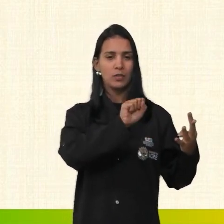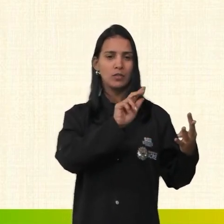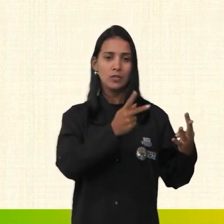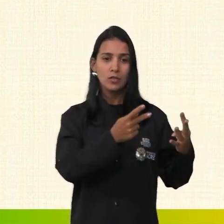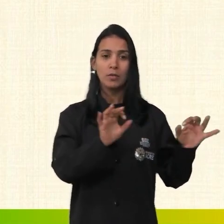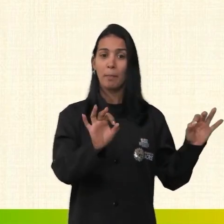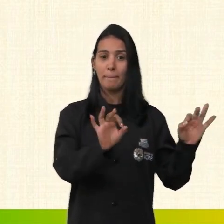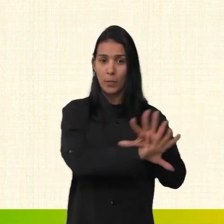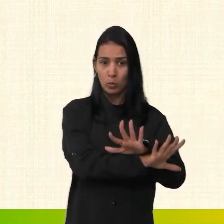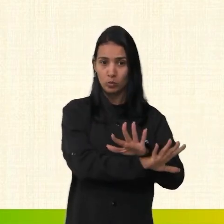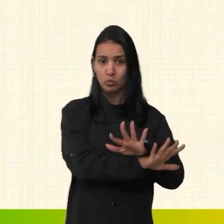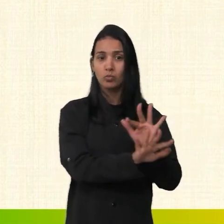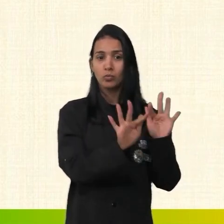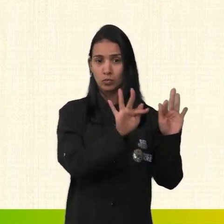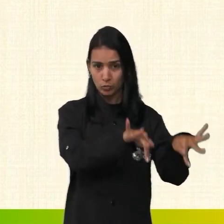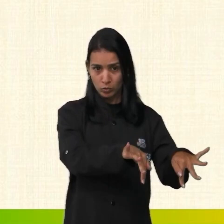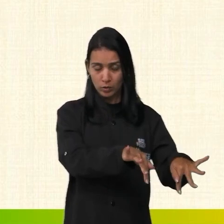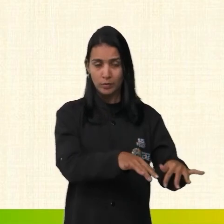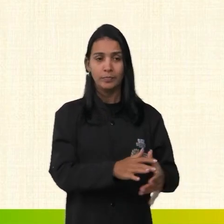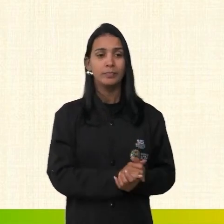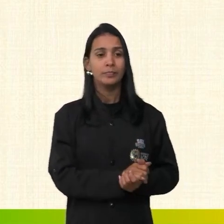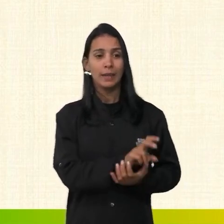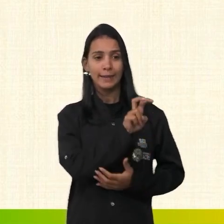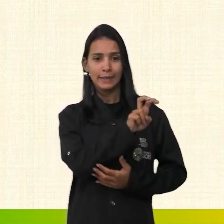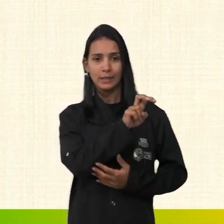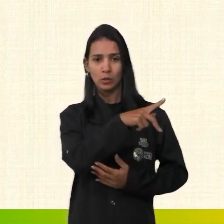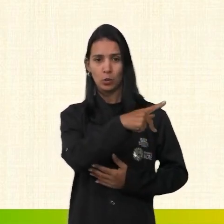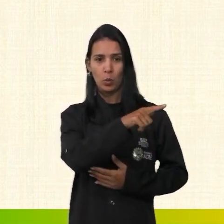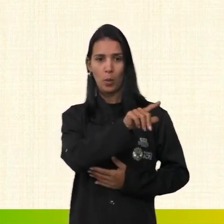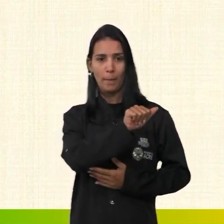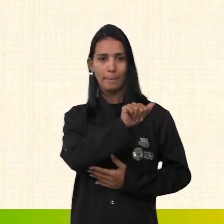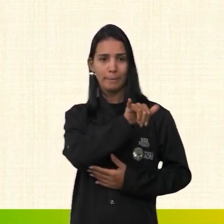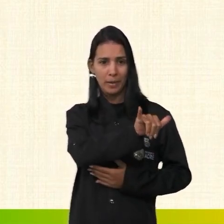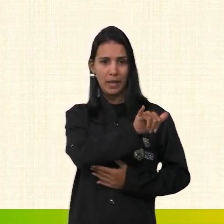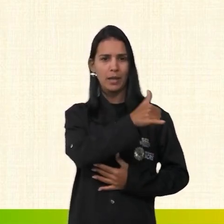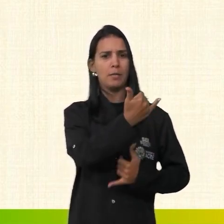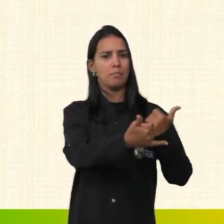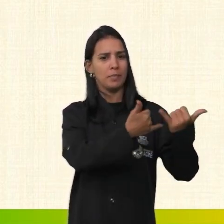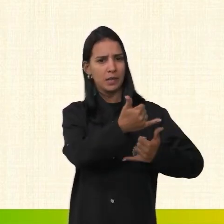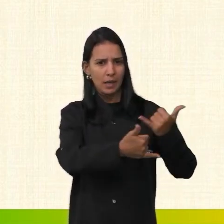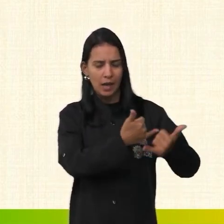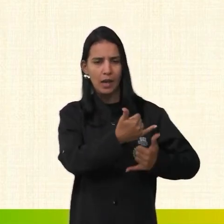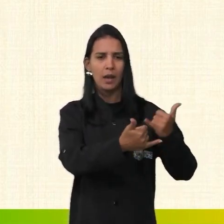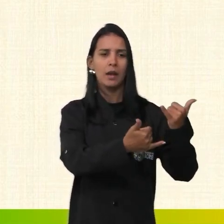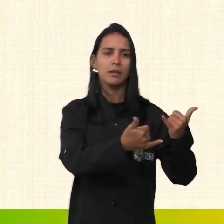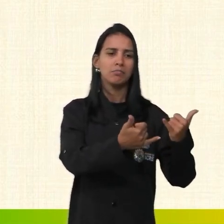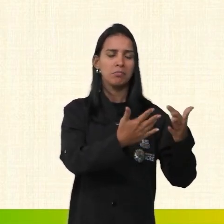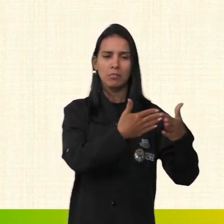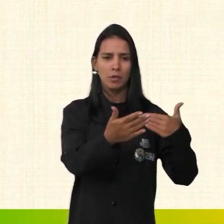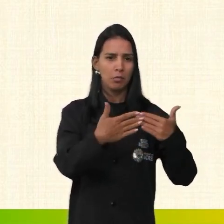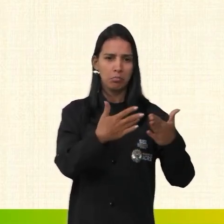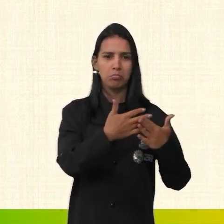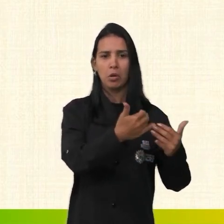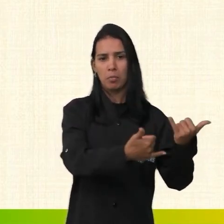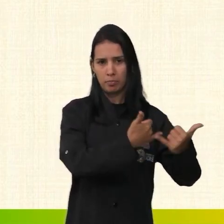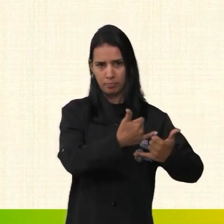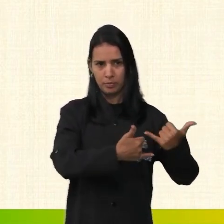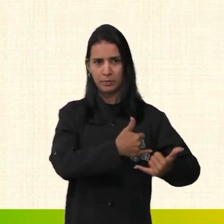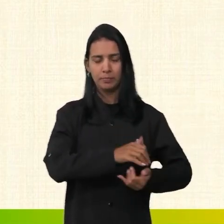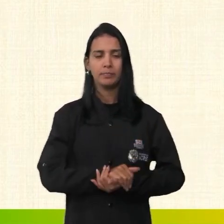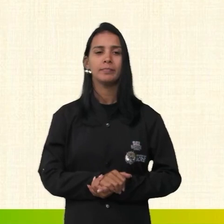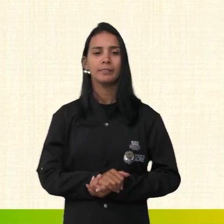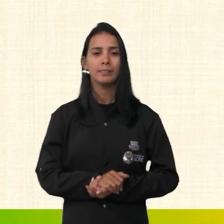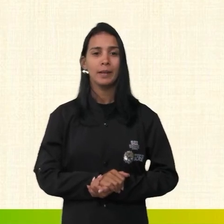terminar. O quinto, play, jogar, tocar ou brincar.